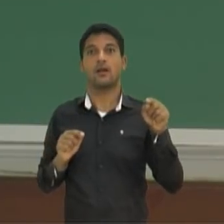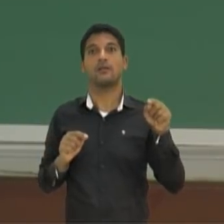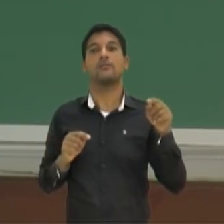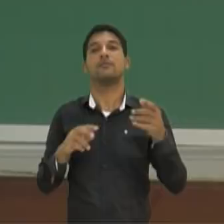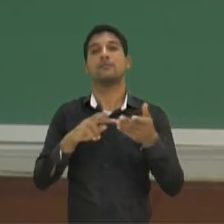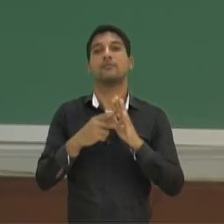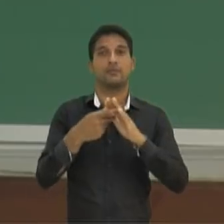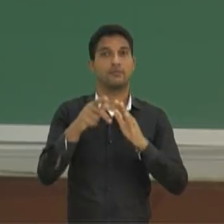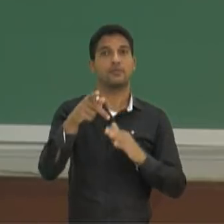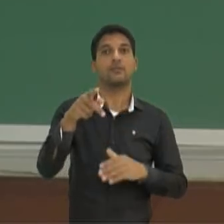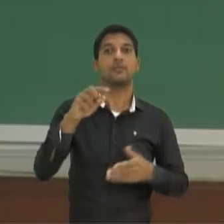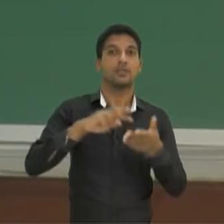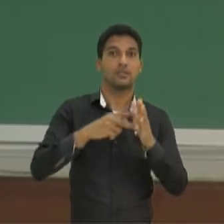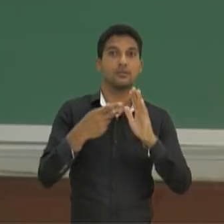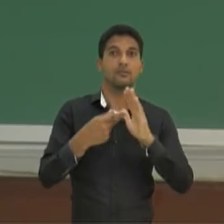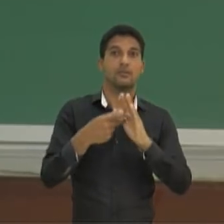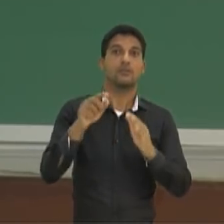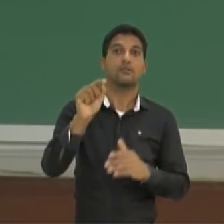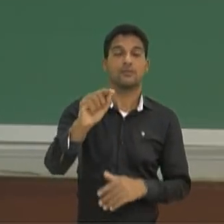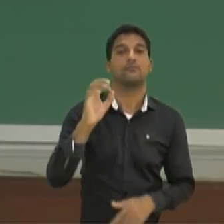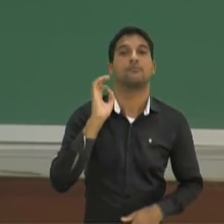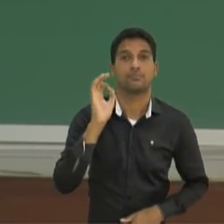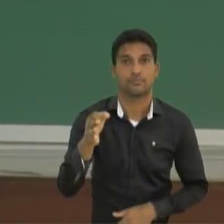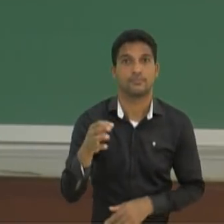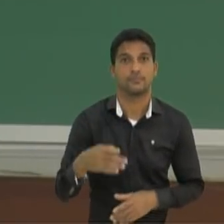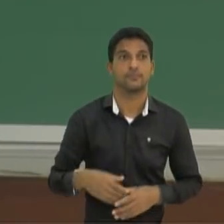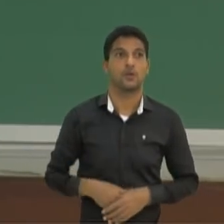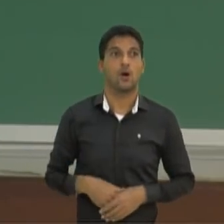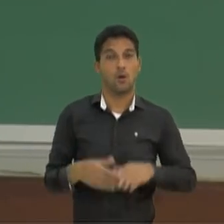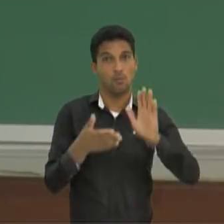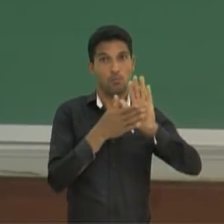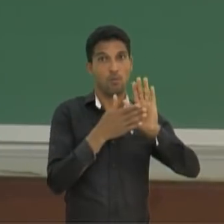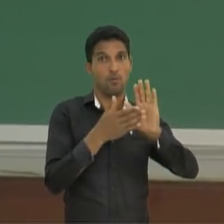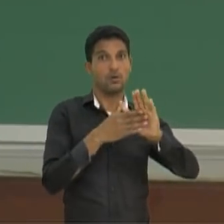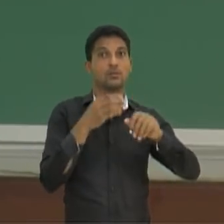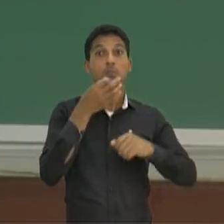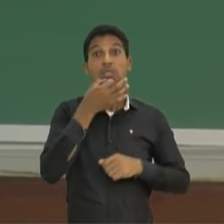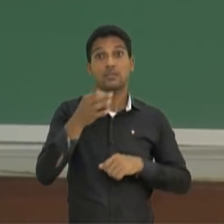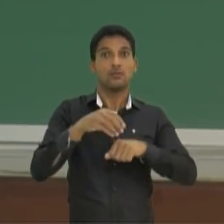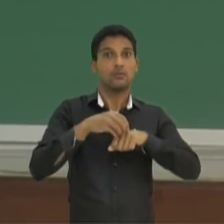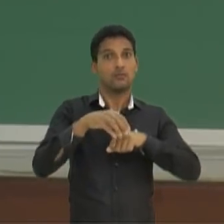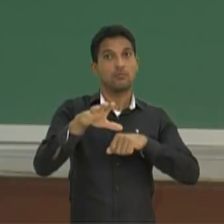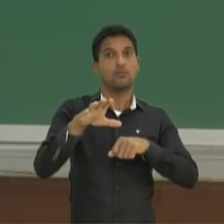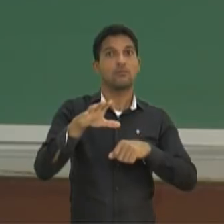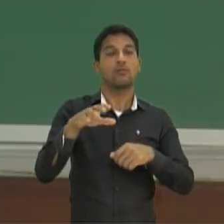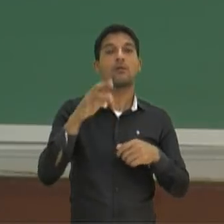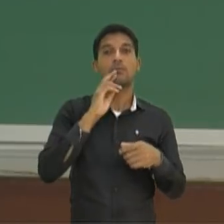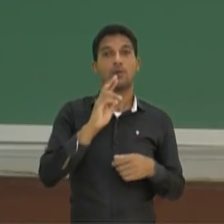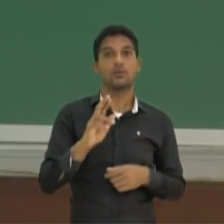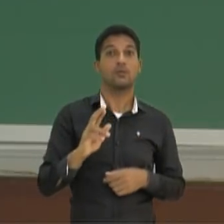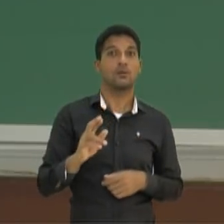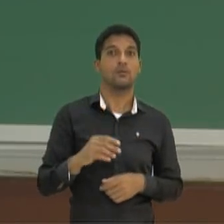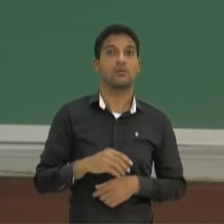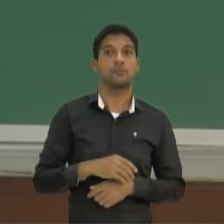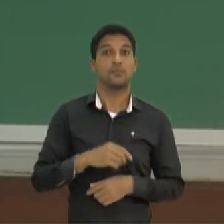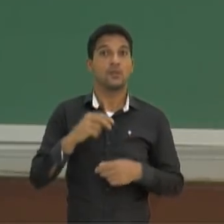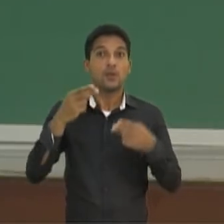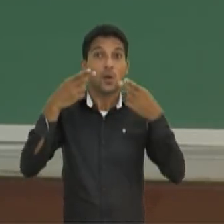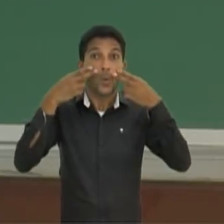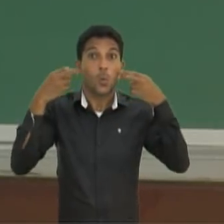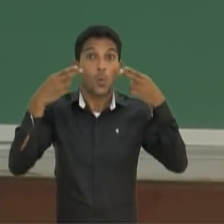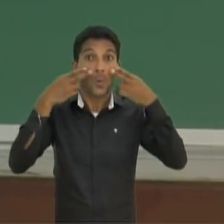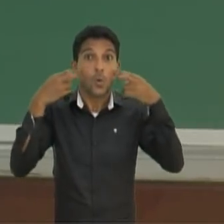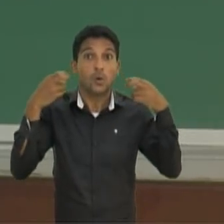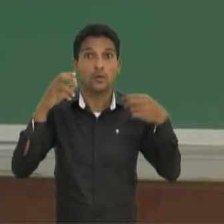proposta. O gato não tem nenhum planejamento de atividades para seu dia e nem deseja tê-lo, né? Então, existe